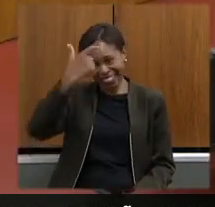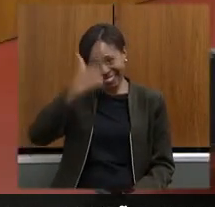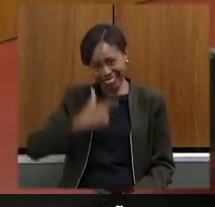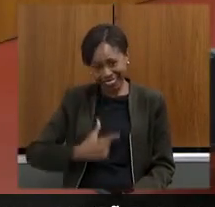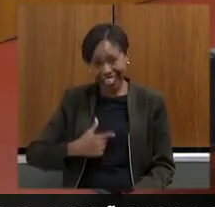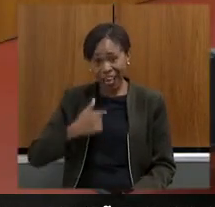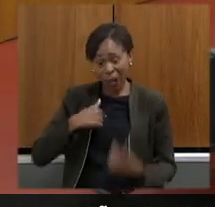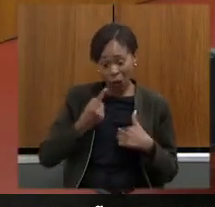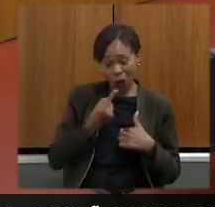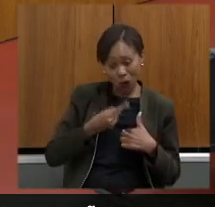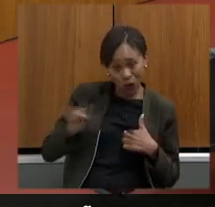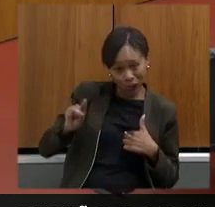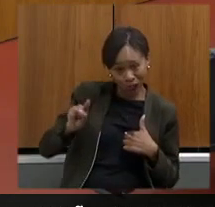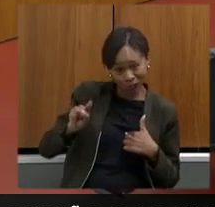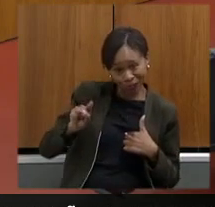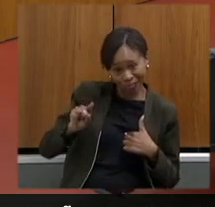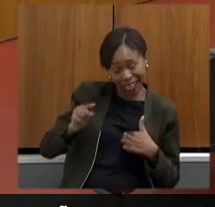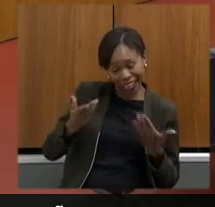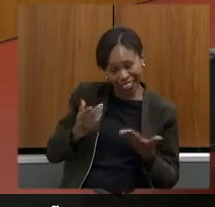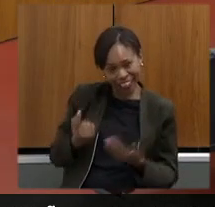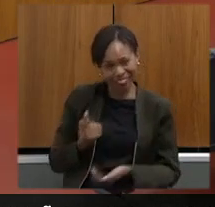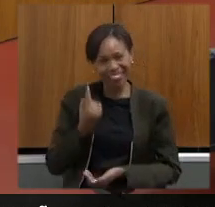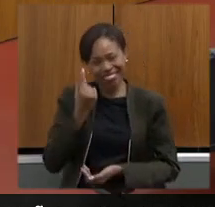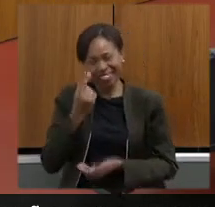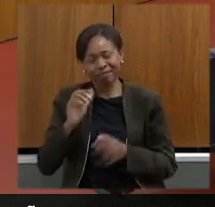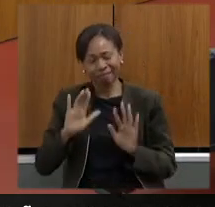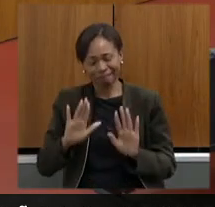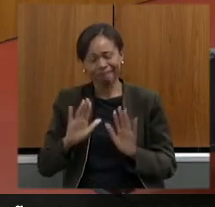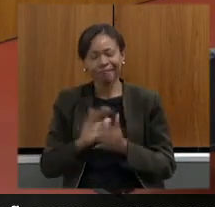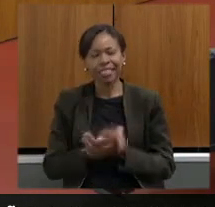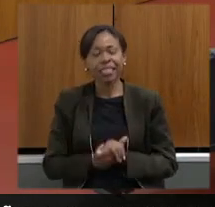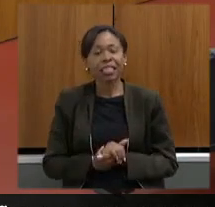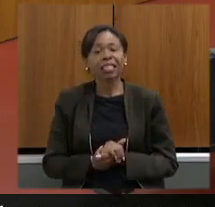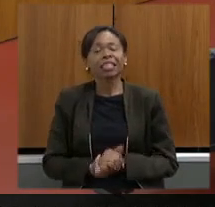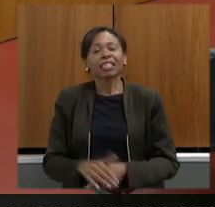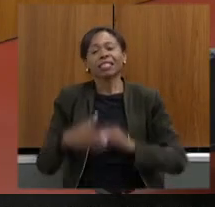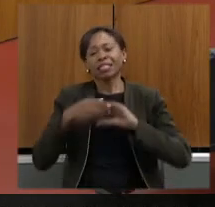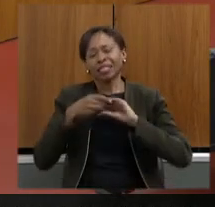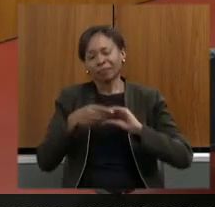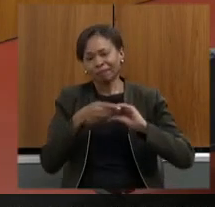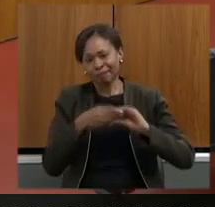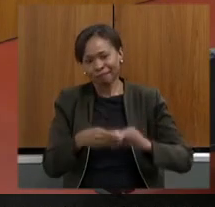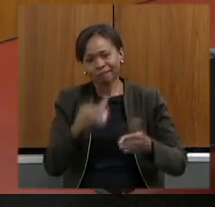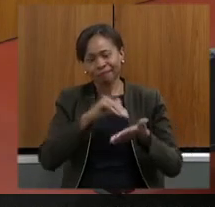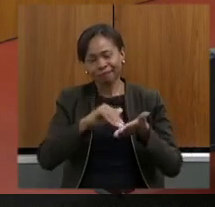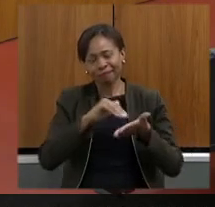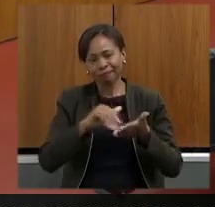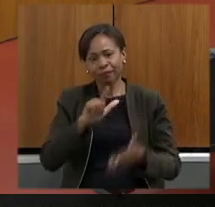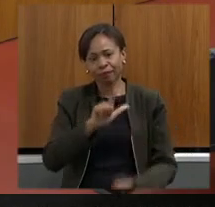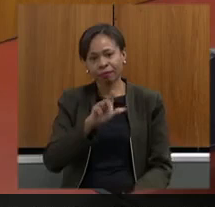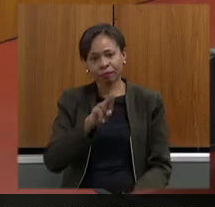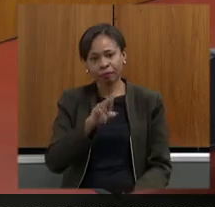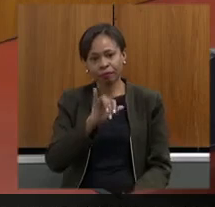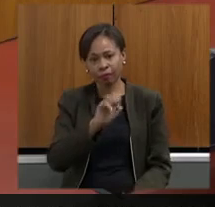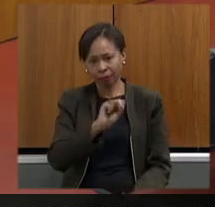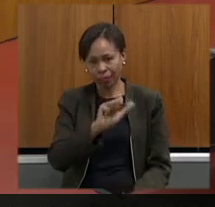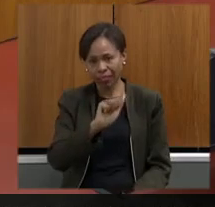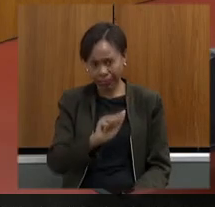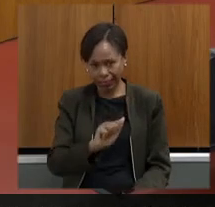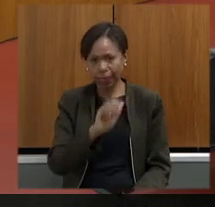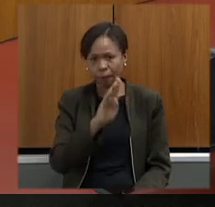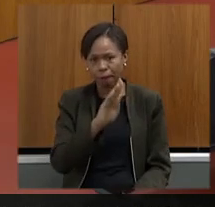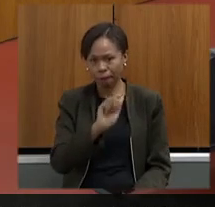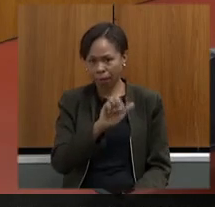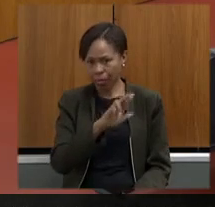os últimos eu queria saudar secretária Luiza Barreto ela